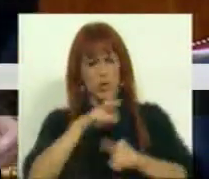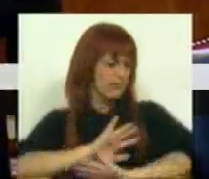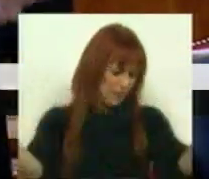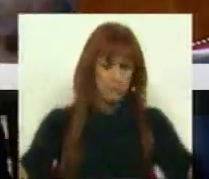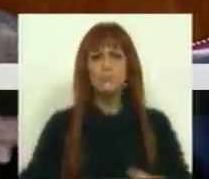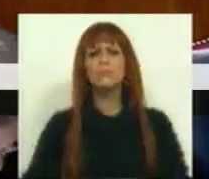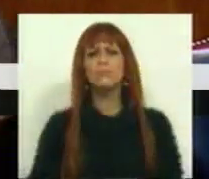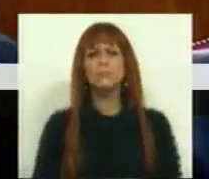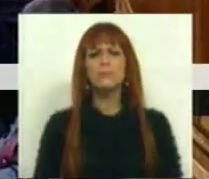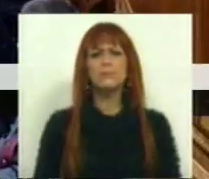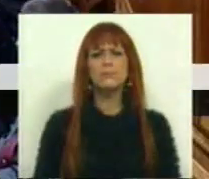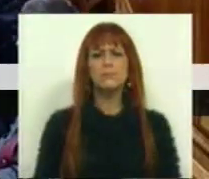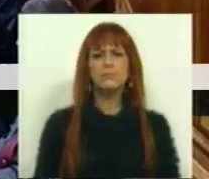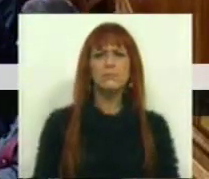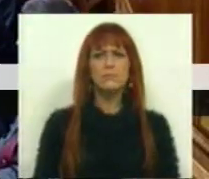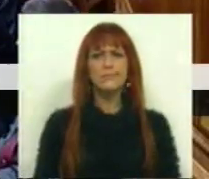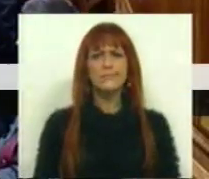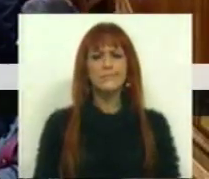pessoas.